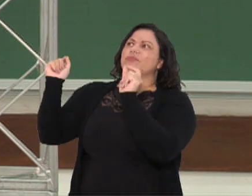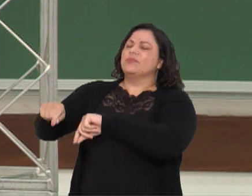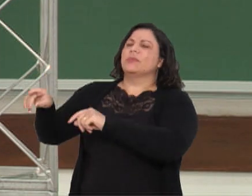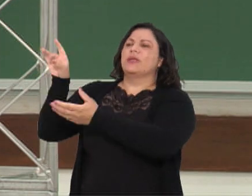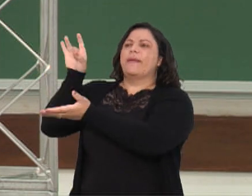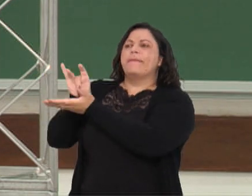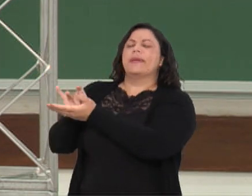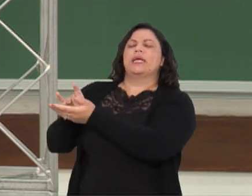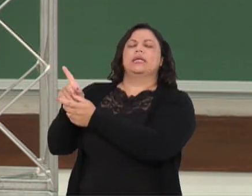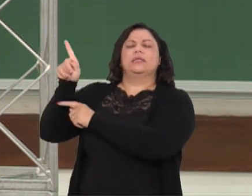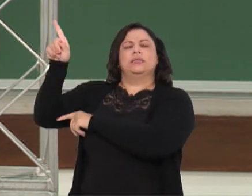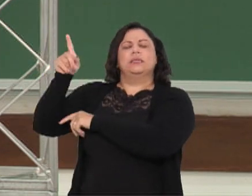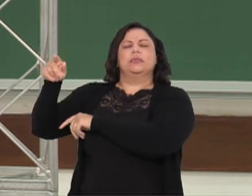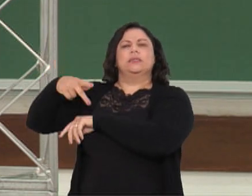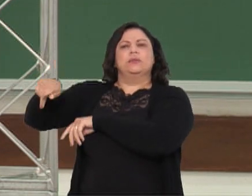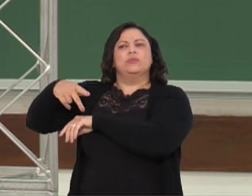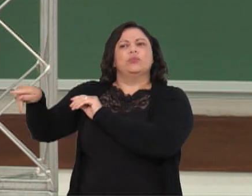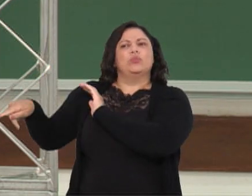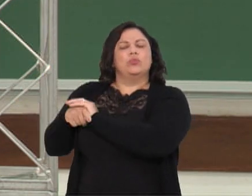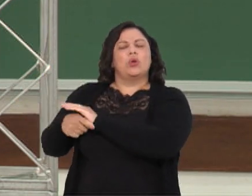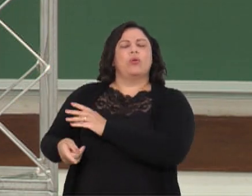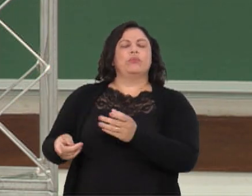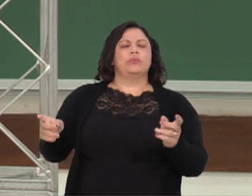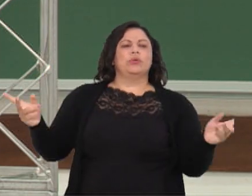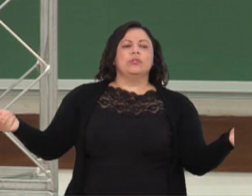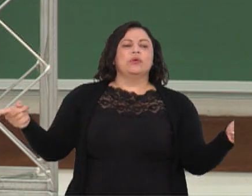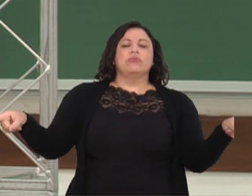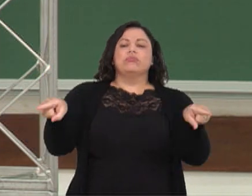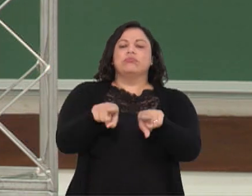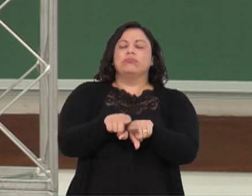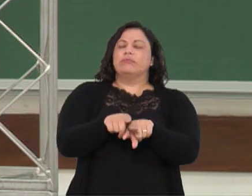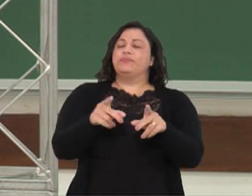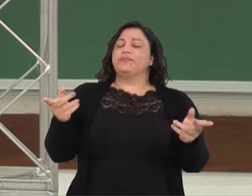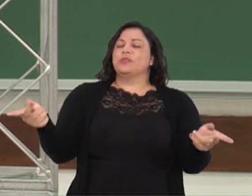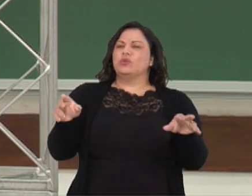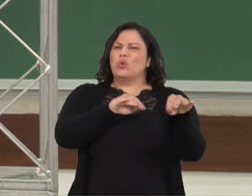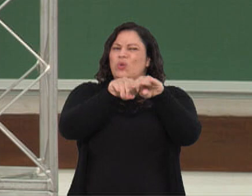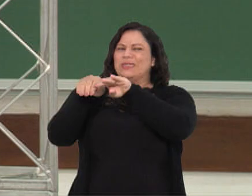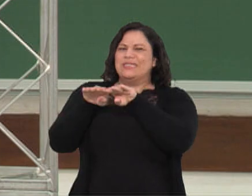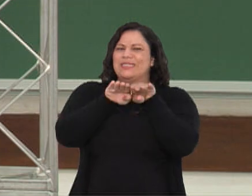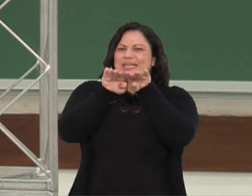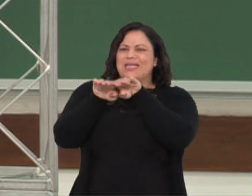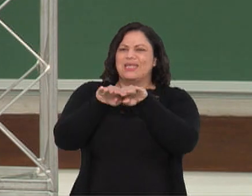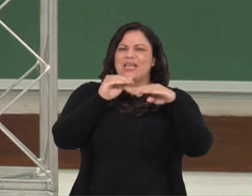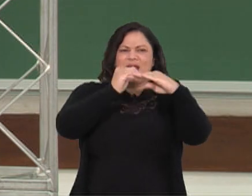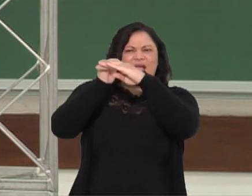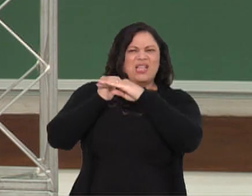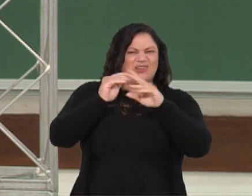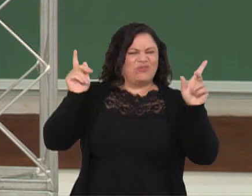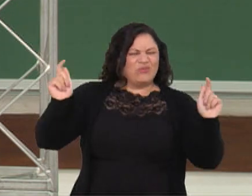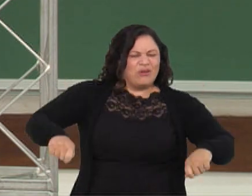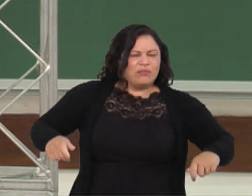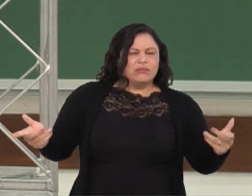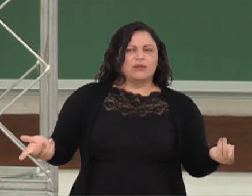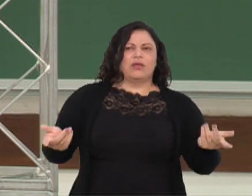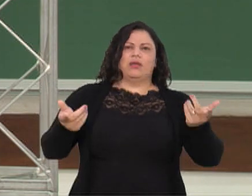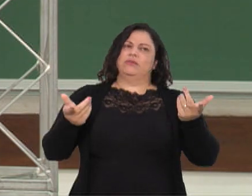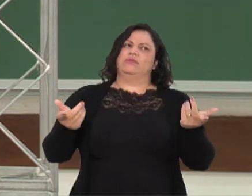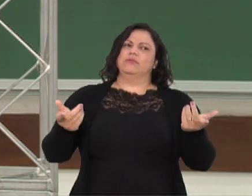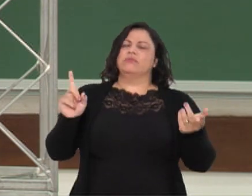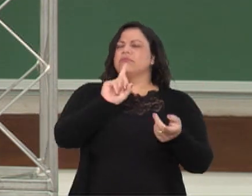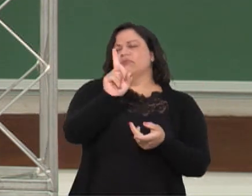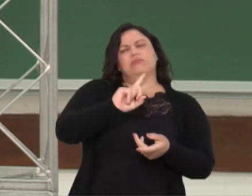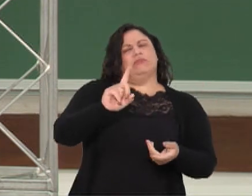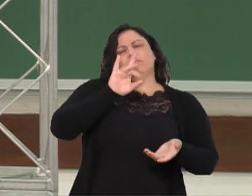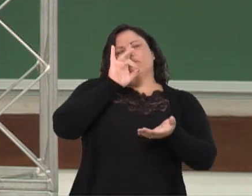Então, isso tudo é ideologia. É dizer que esses dois estão em igualdade, quando na verdade não